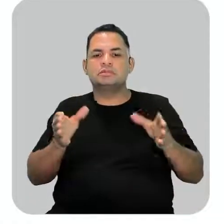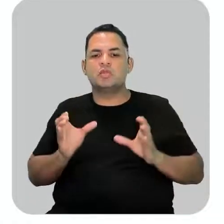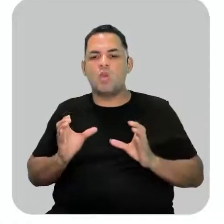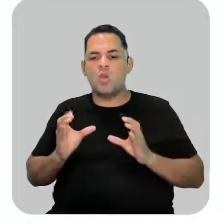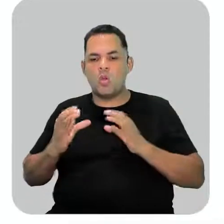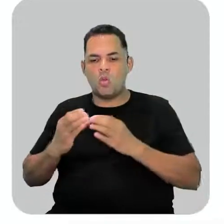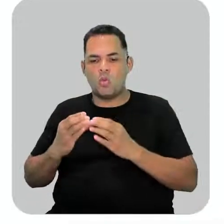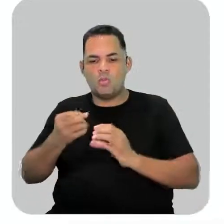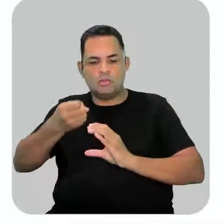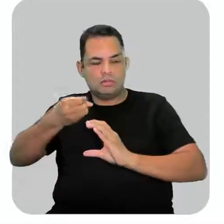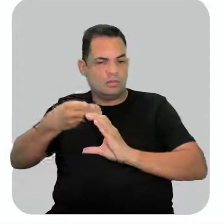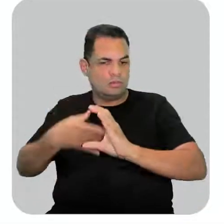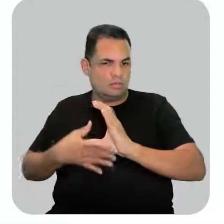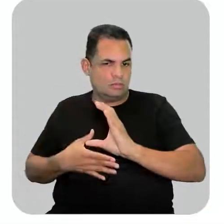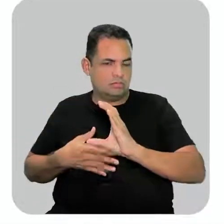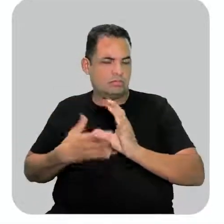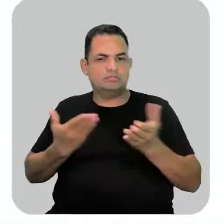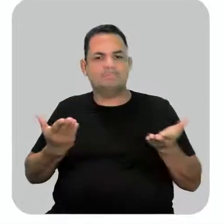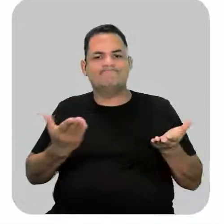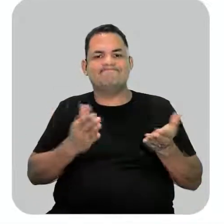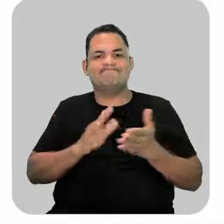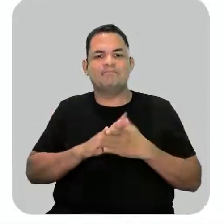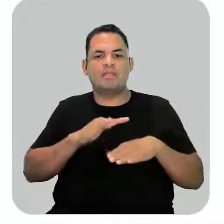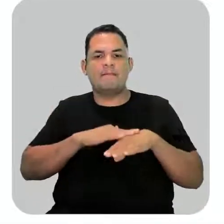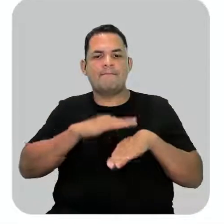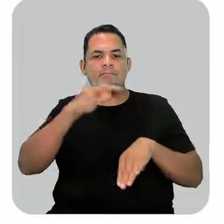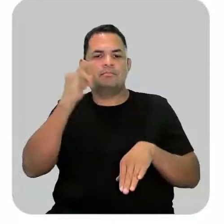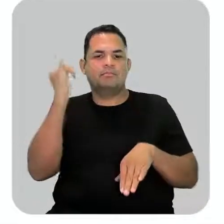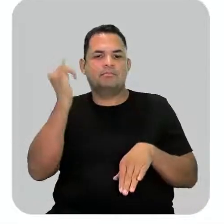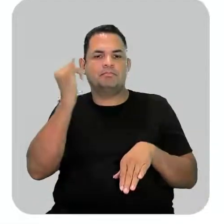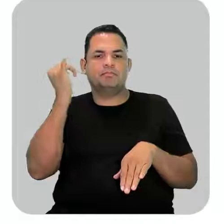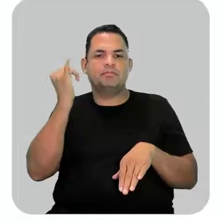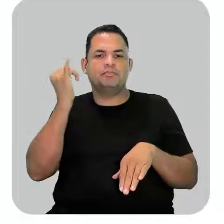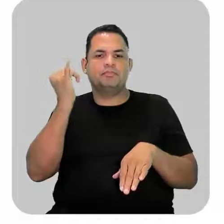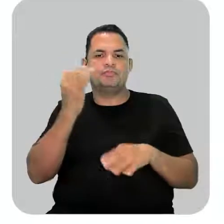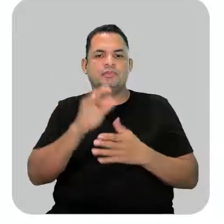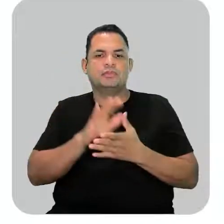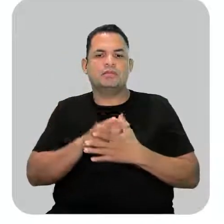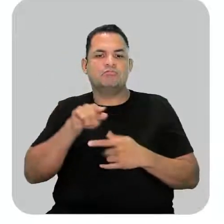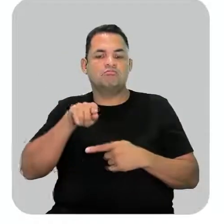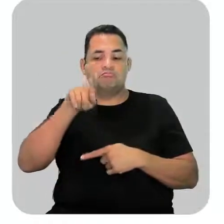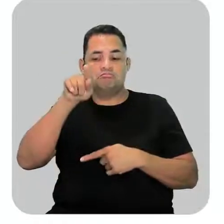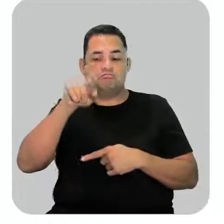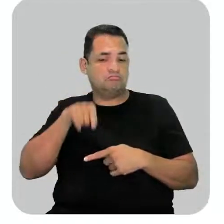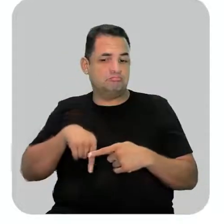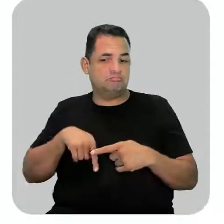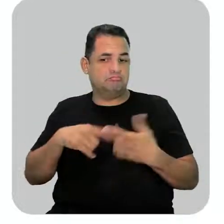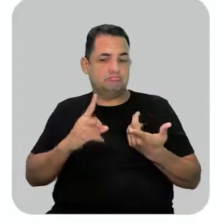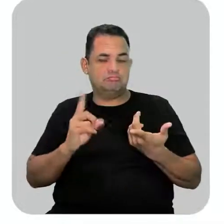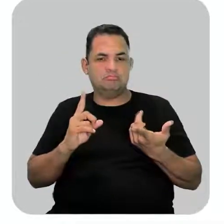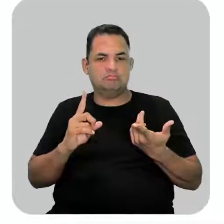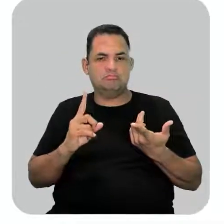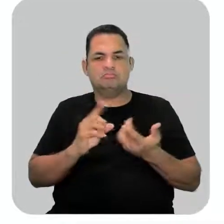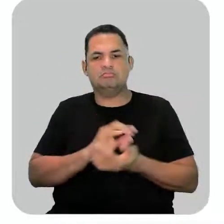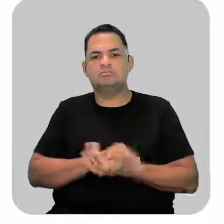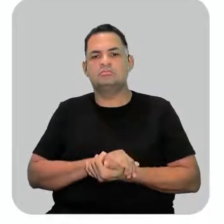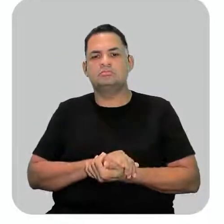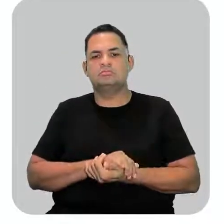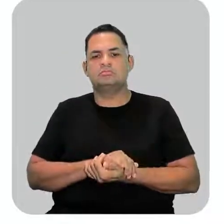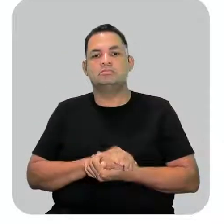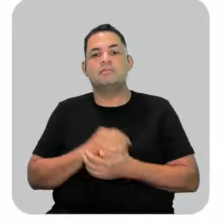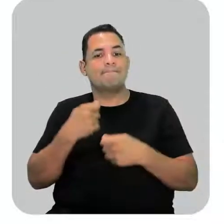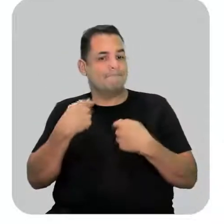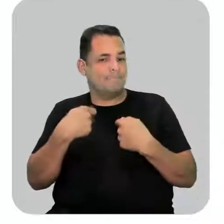grupo funcional, ela é mais importante do que a ramificação. Não que eu não precise colocar a ramificação no